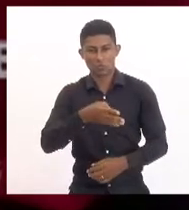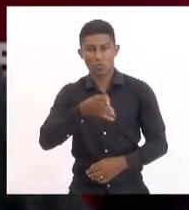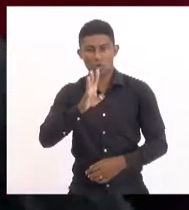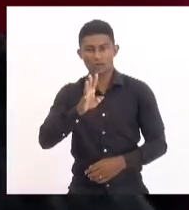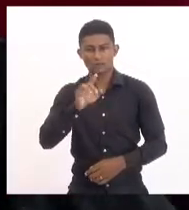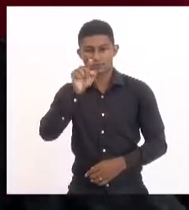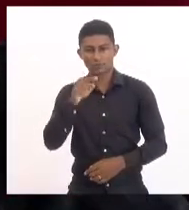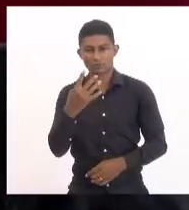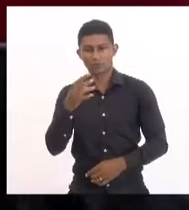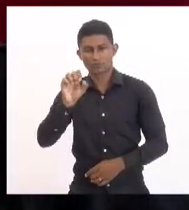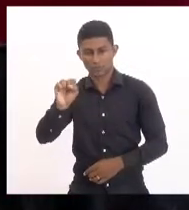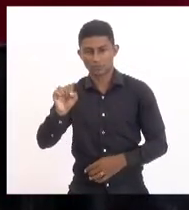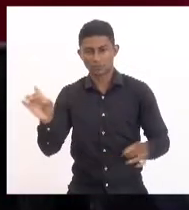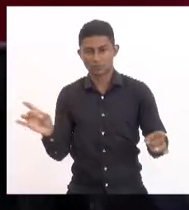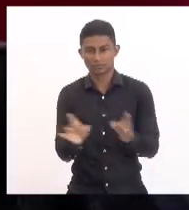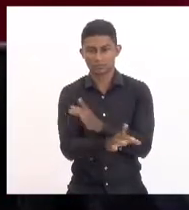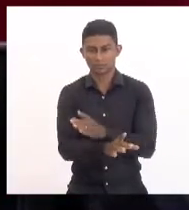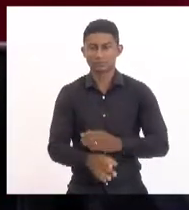minutos.